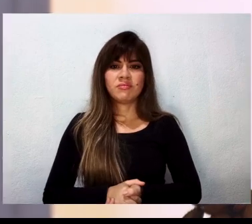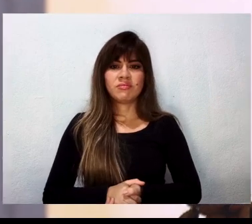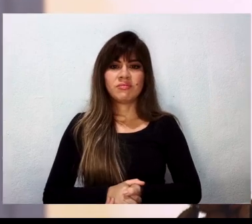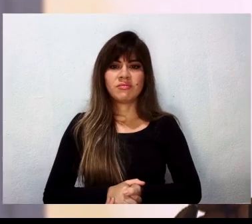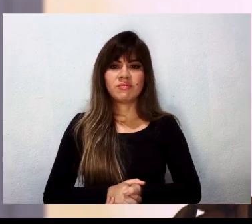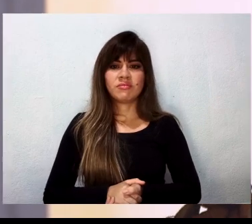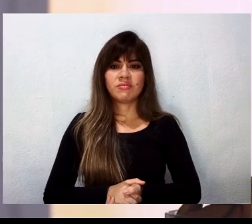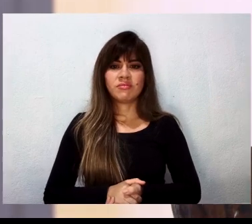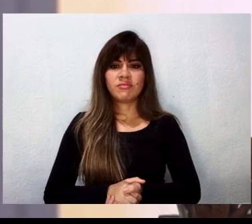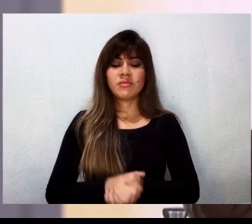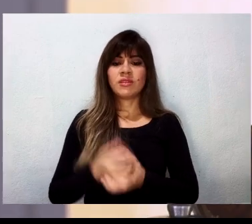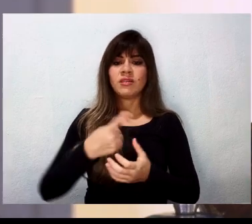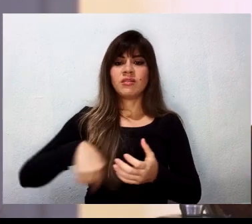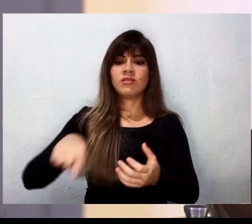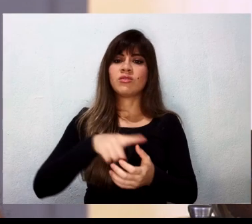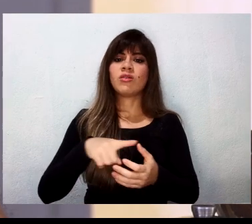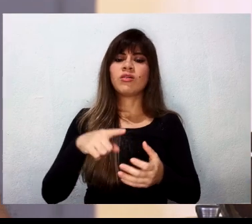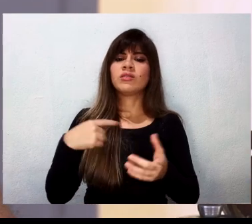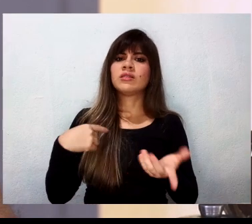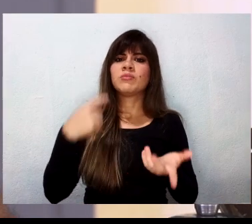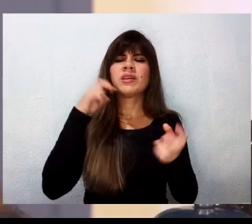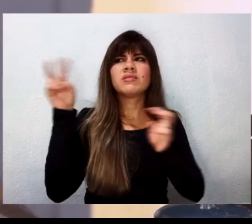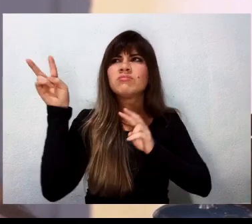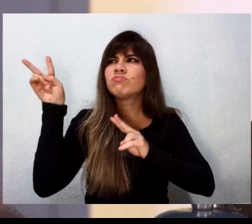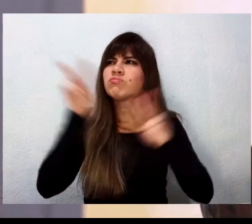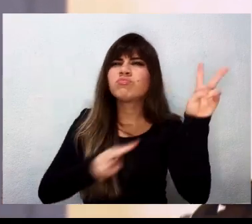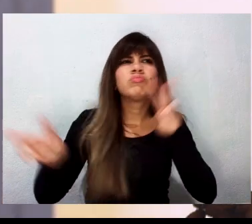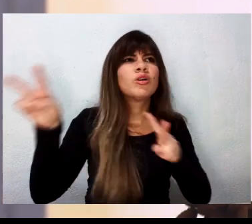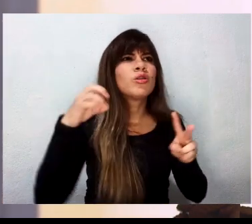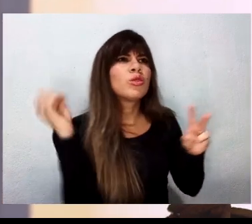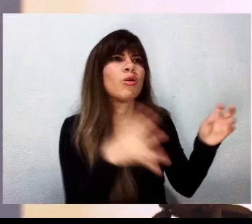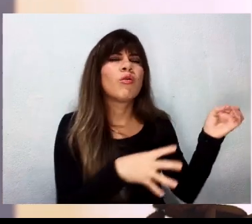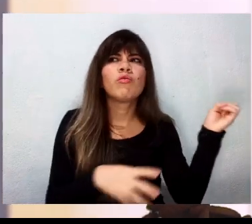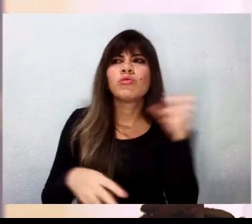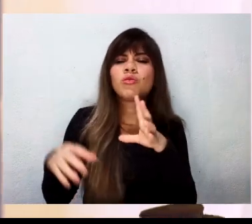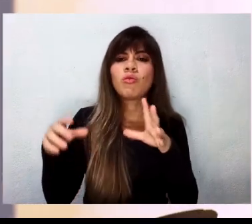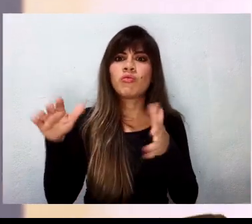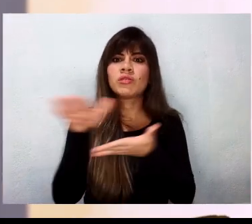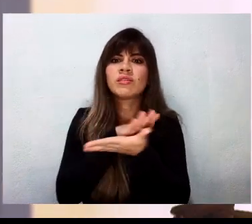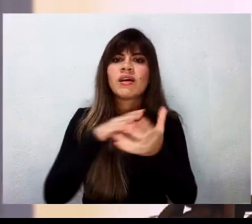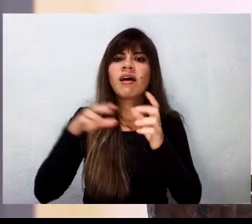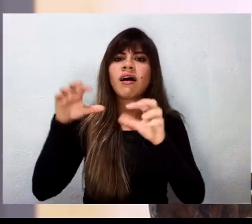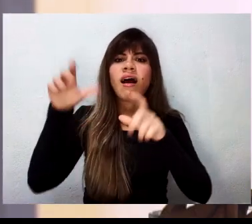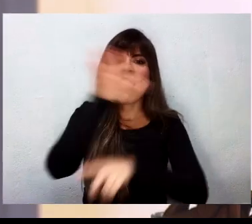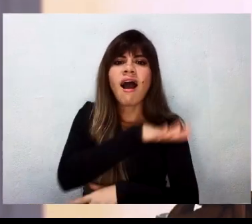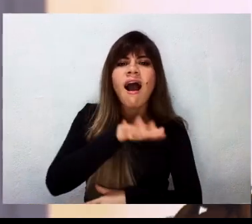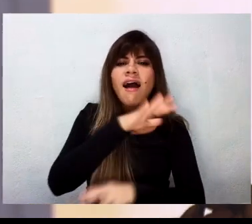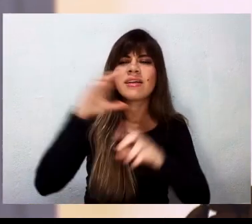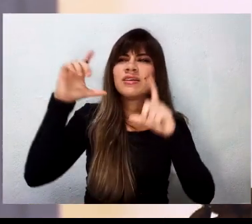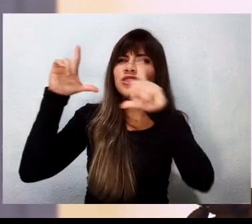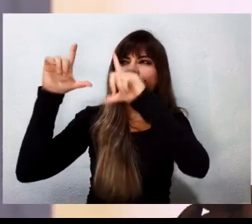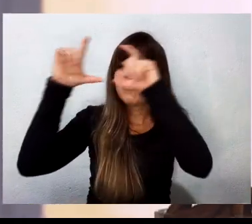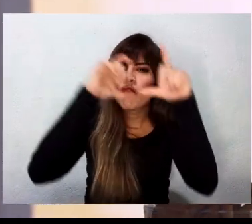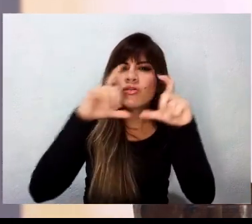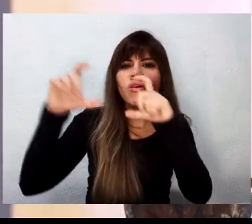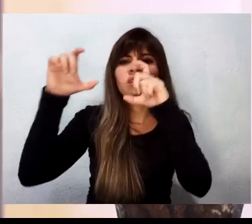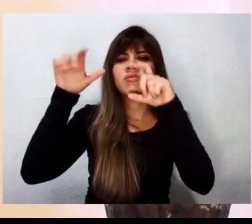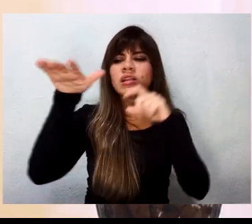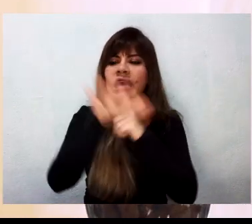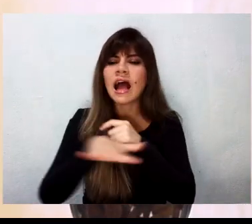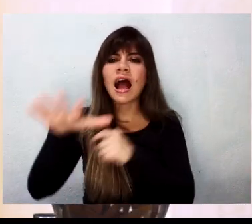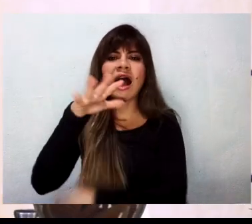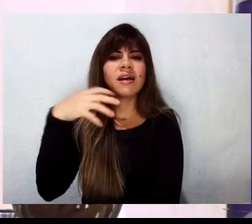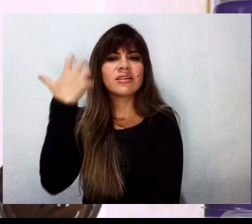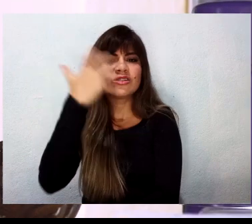Me fez ter vários olhares, tanto de fotografia quanto da própria música